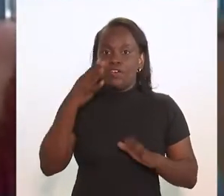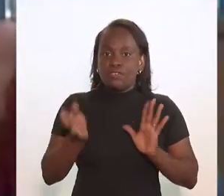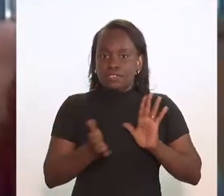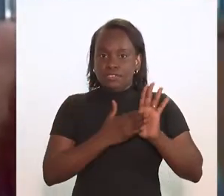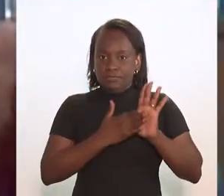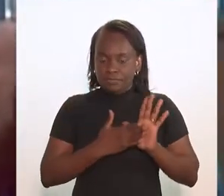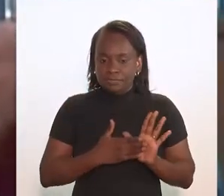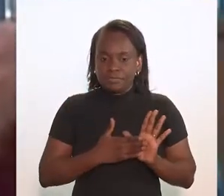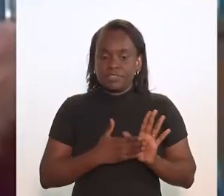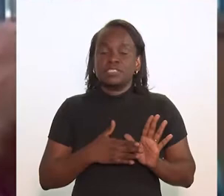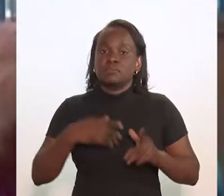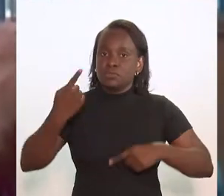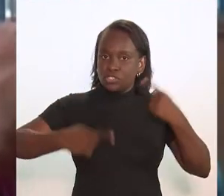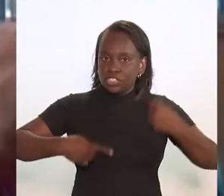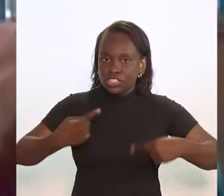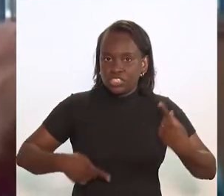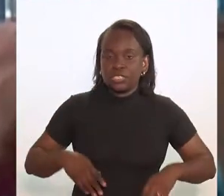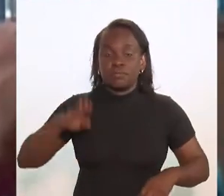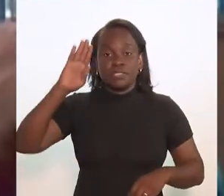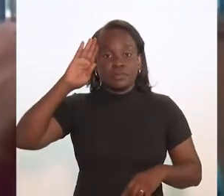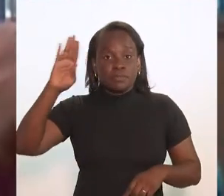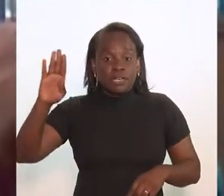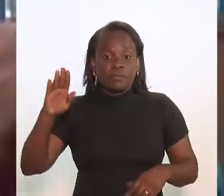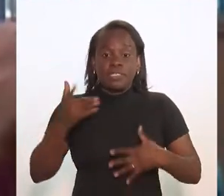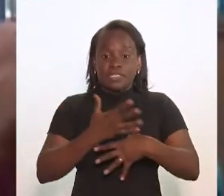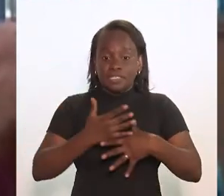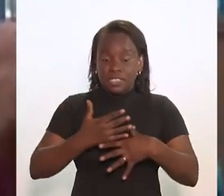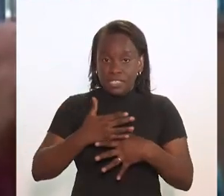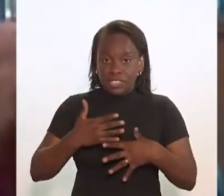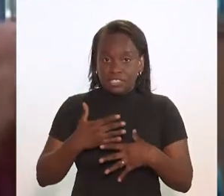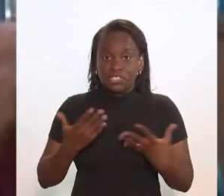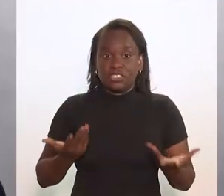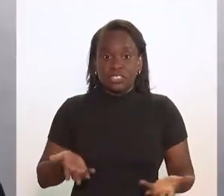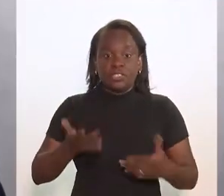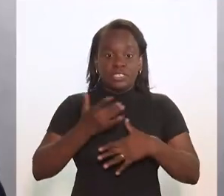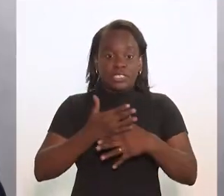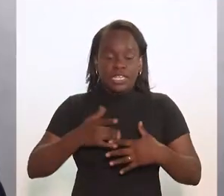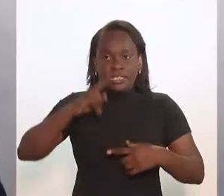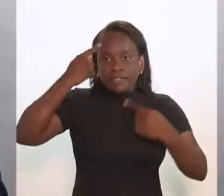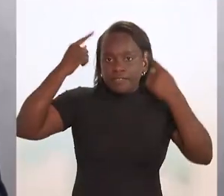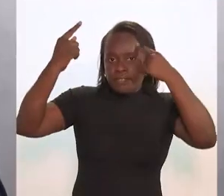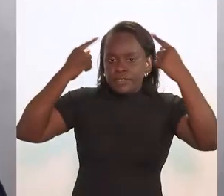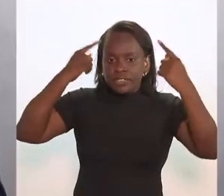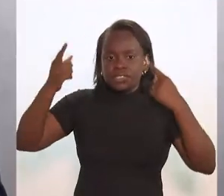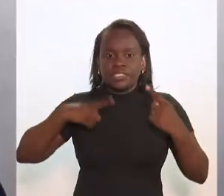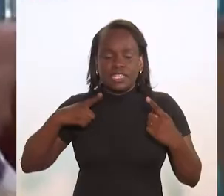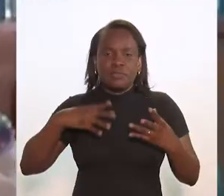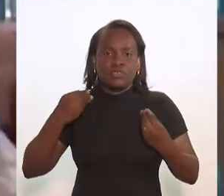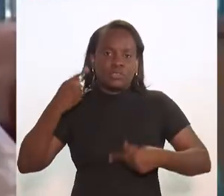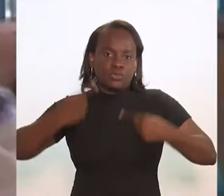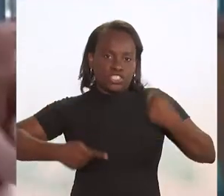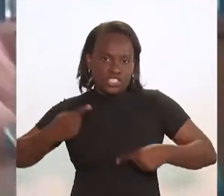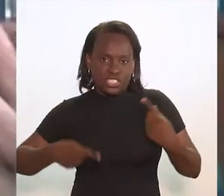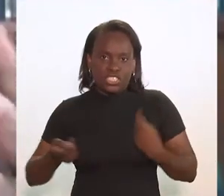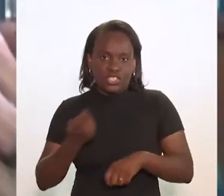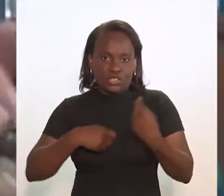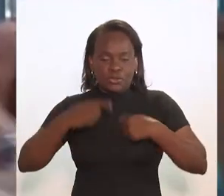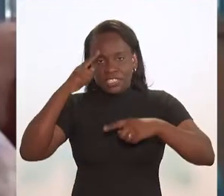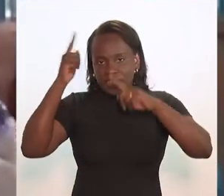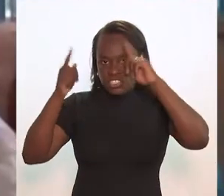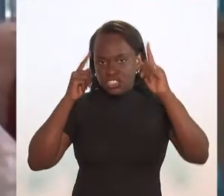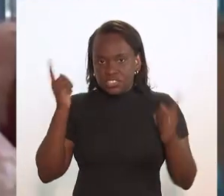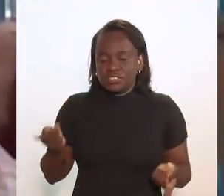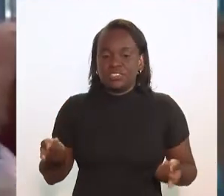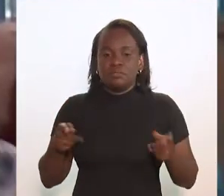novas pautas, né? Políticas, principalmente das cidades. As cidades criativas têm muita política de